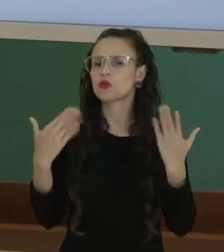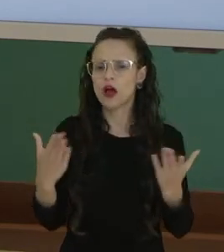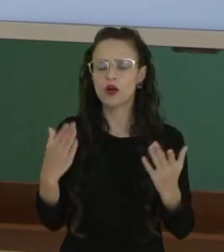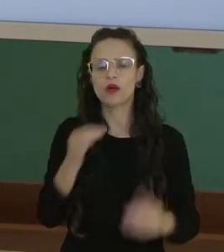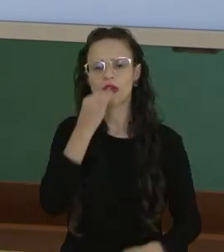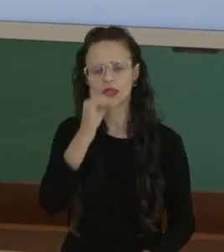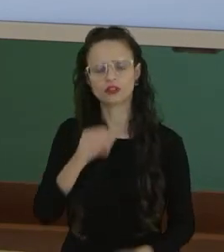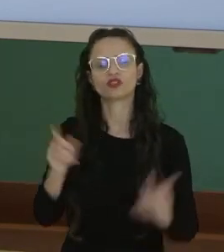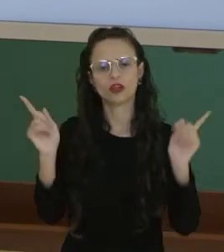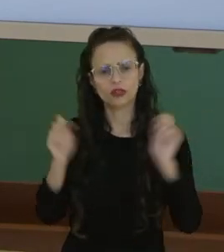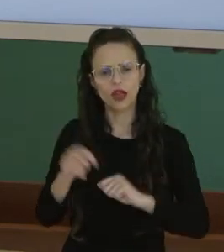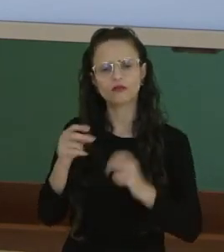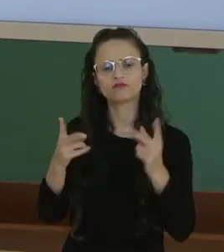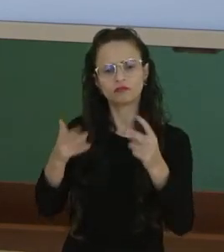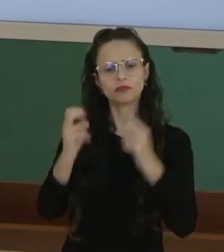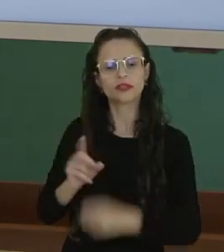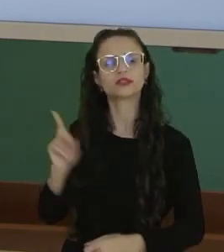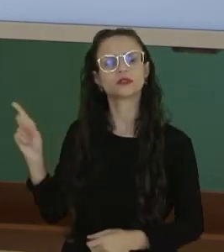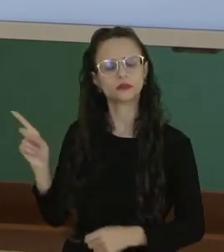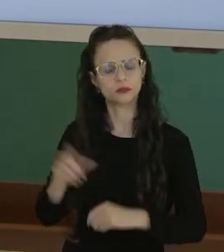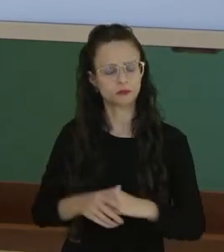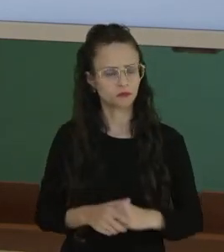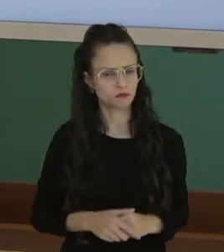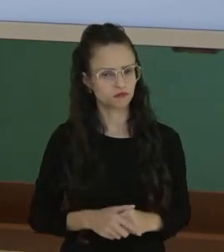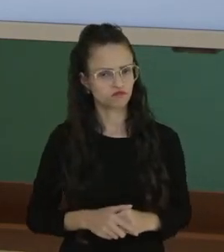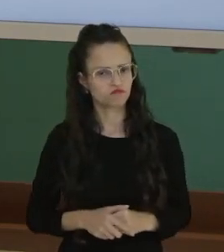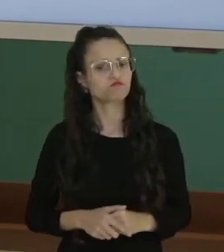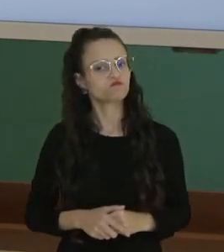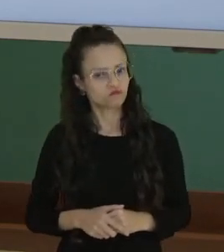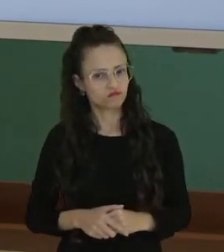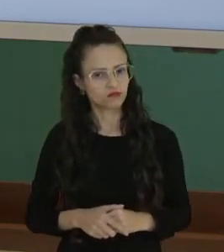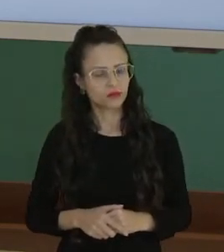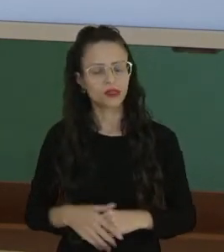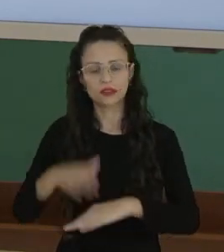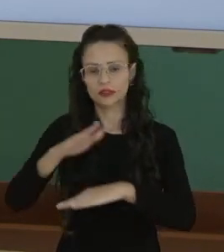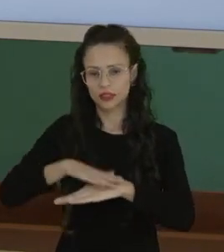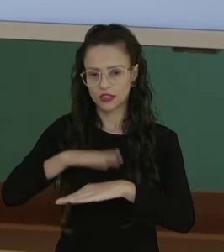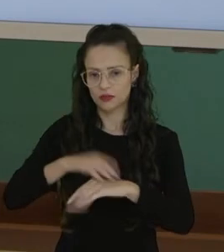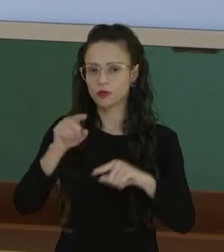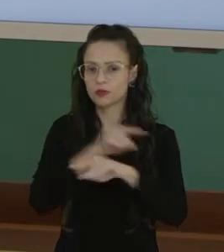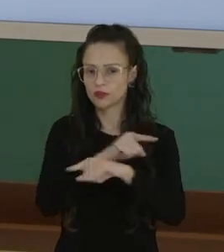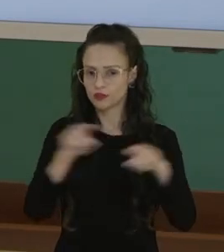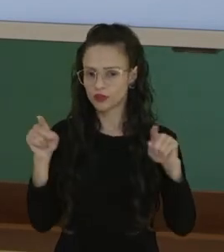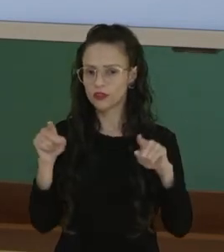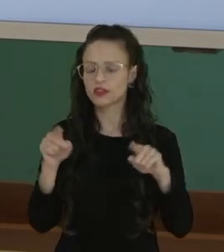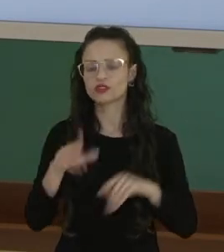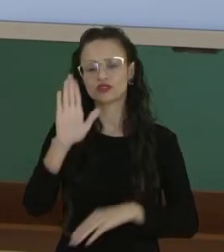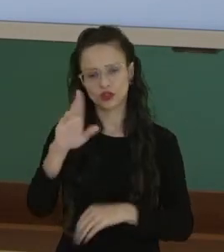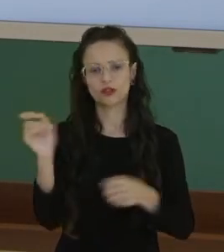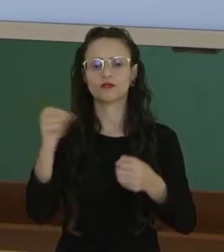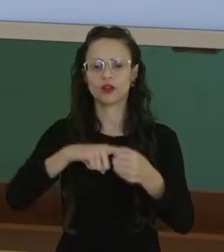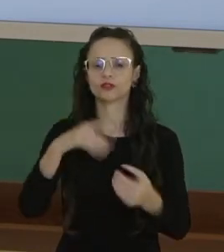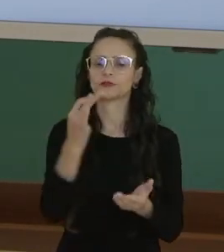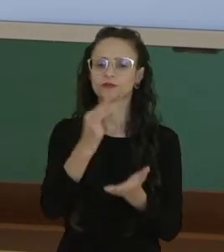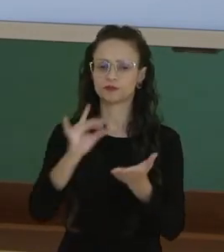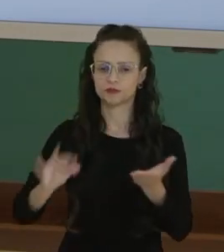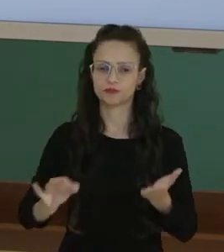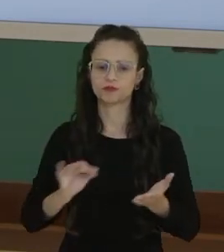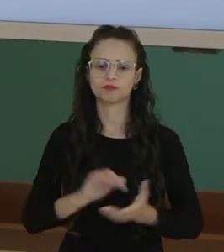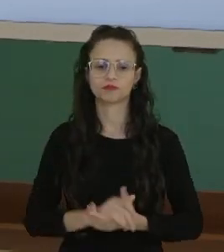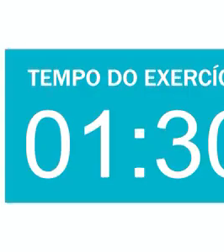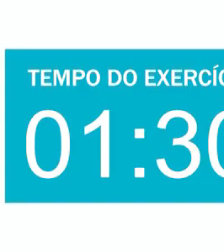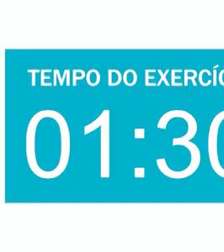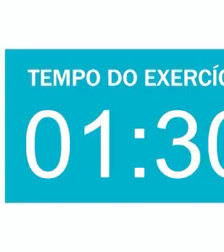a gente identificar nesse GIF aqui, certo? Eu vou dar um tempinho para vocês e daqui a pouco a gente volta para responder essa